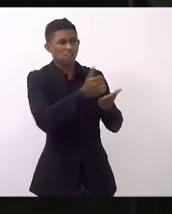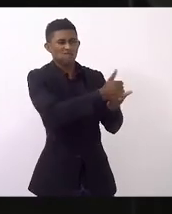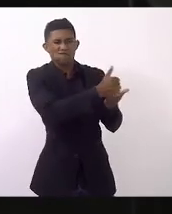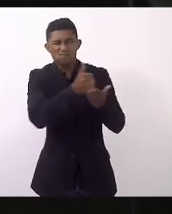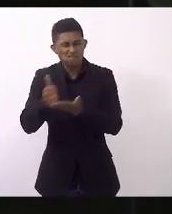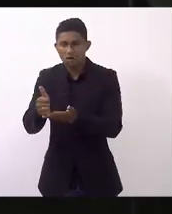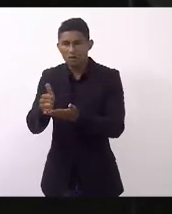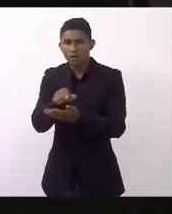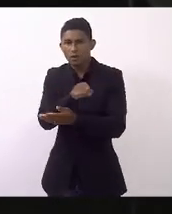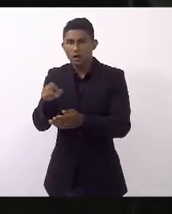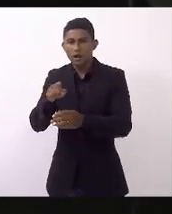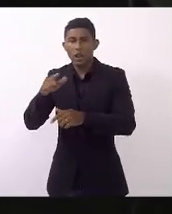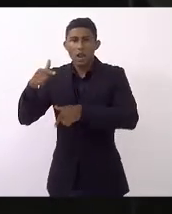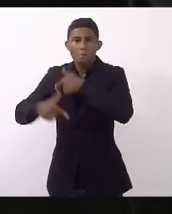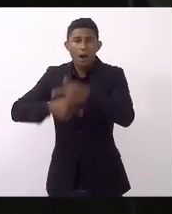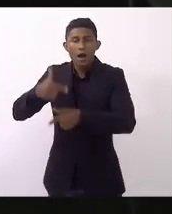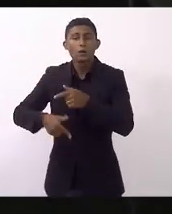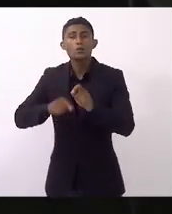de YouTube.